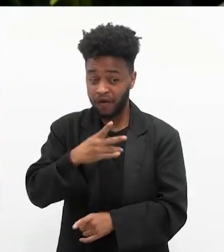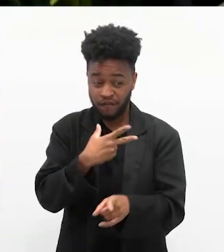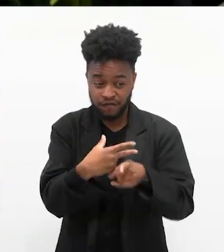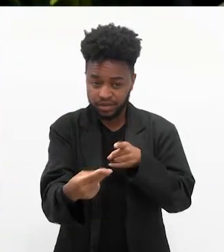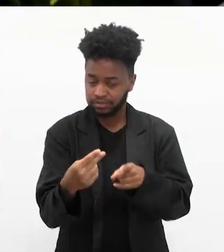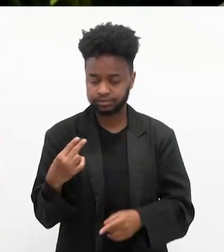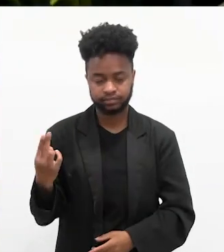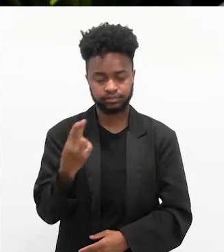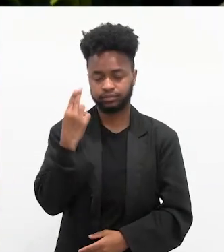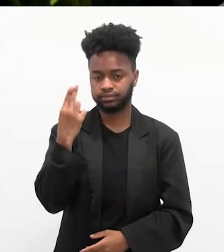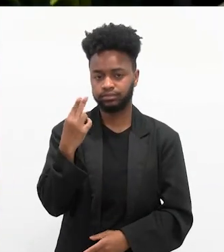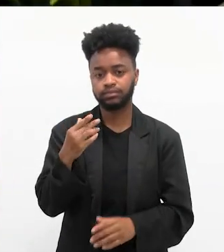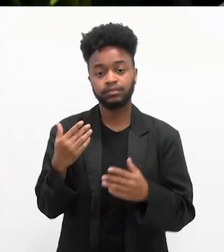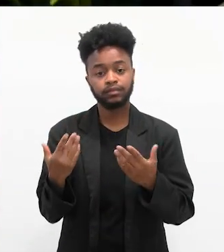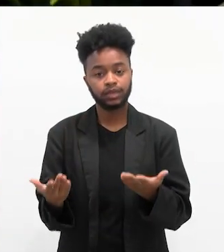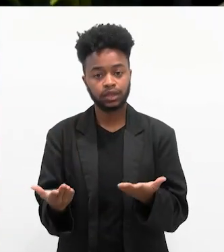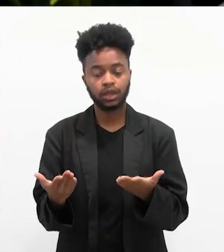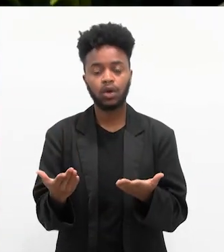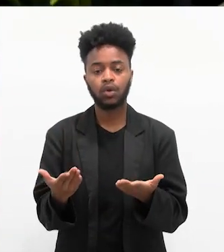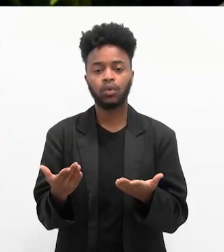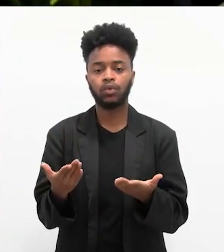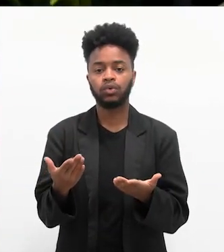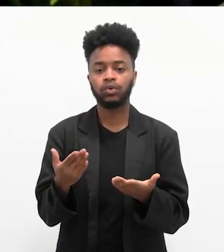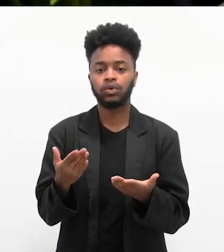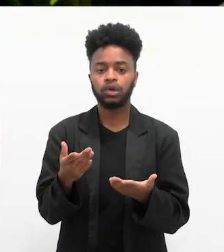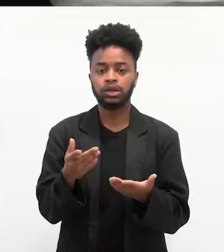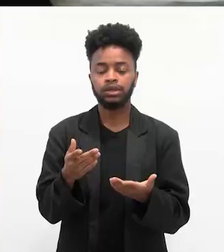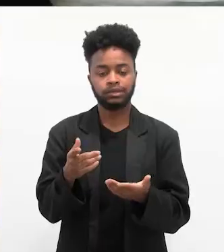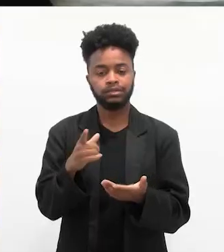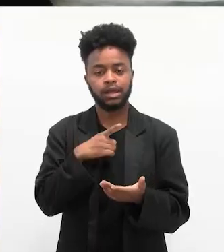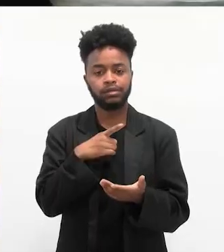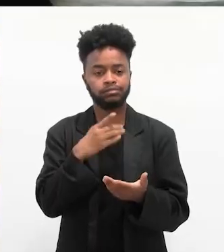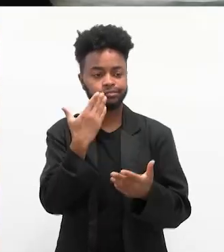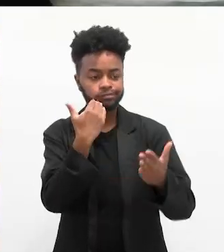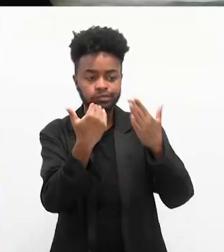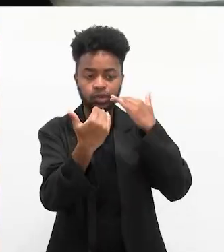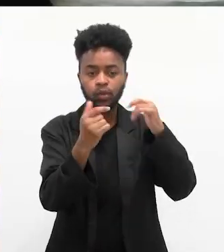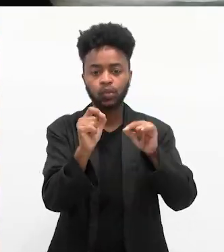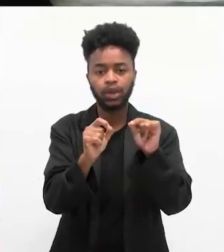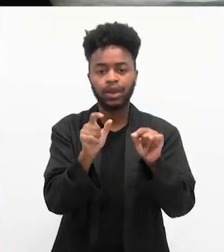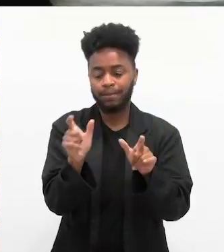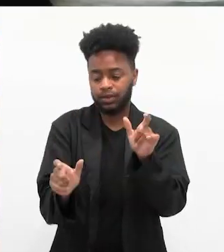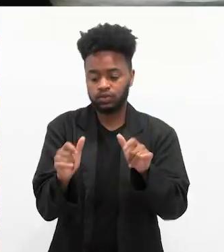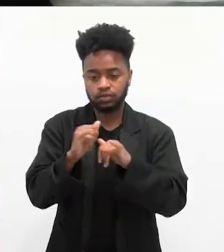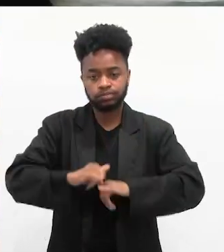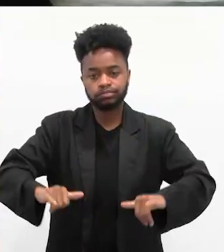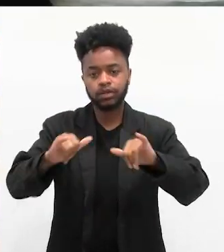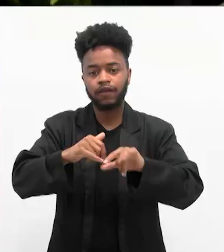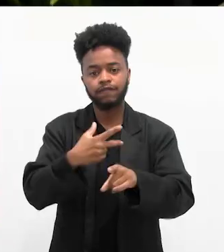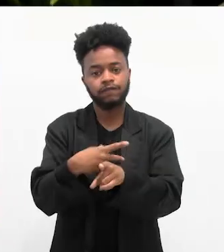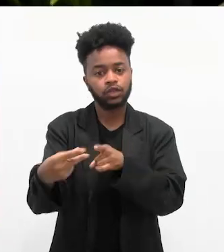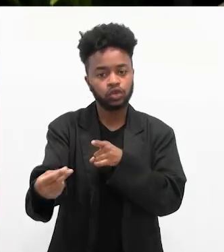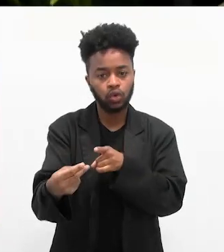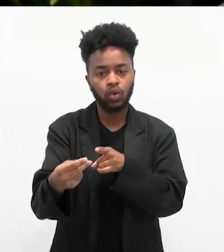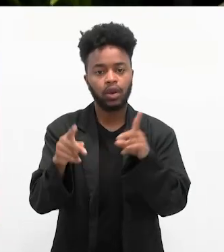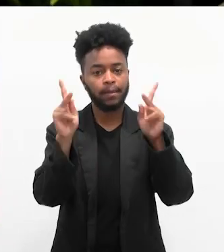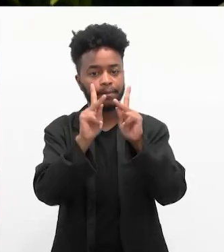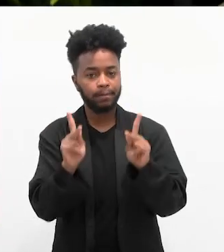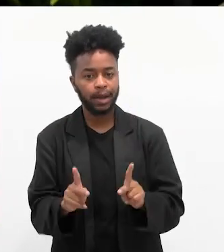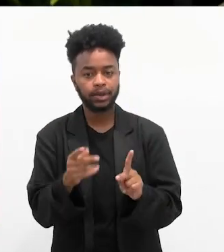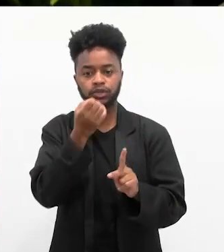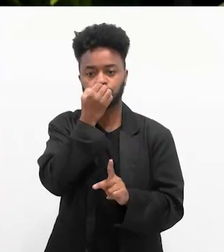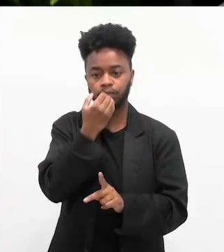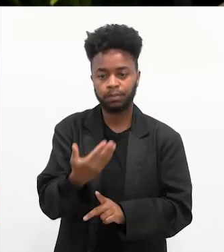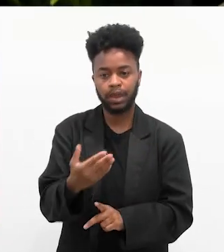assim, o mal não prevalecerá. Sim. Então, o quanto nós somos chamados a ser esses que proclamam